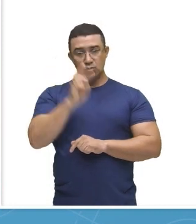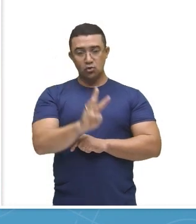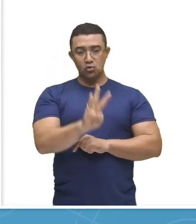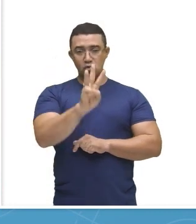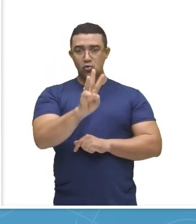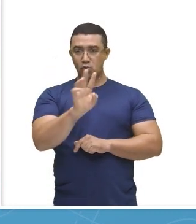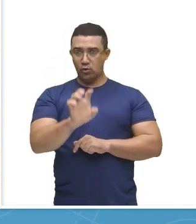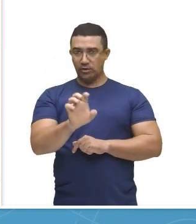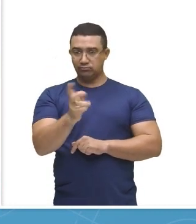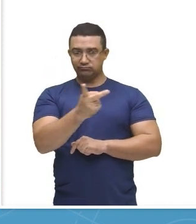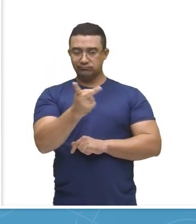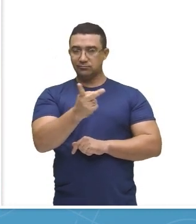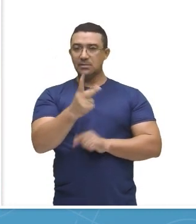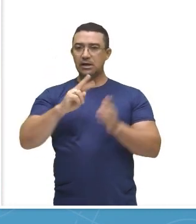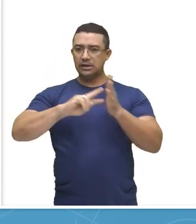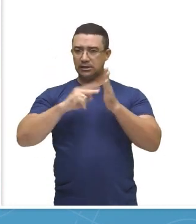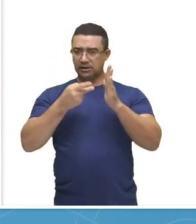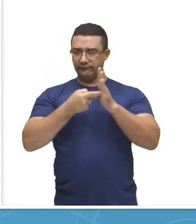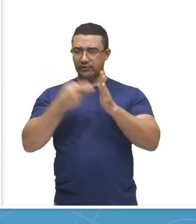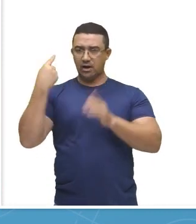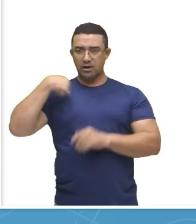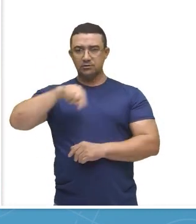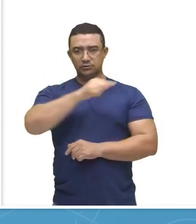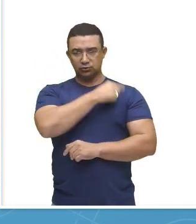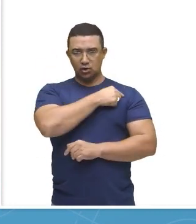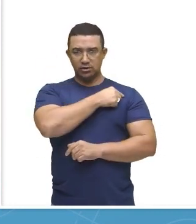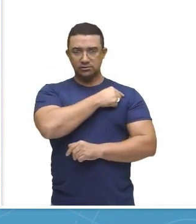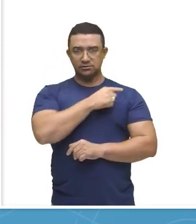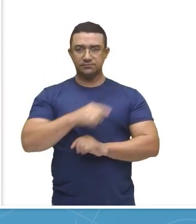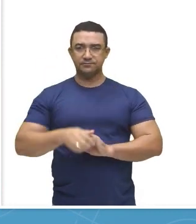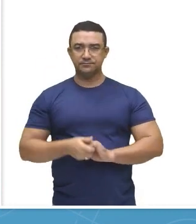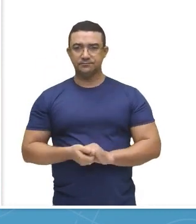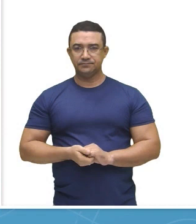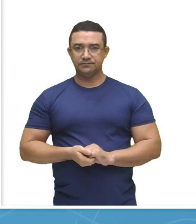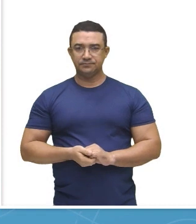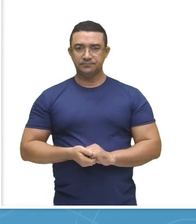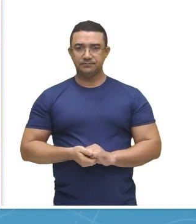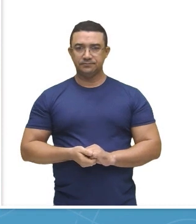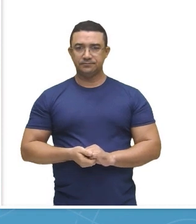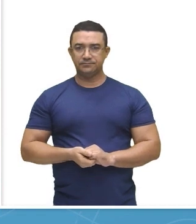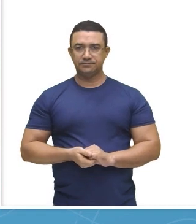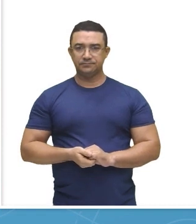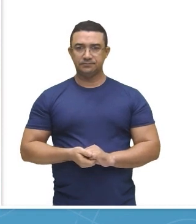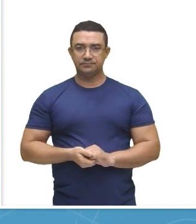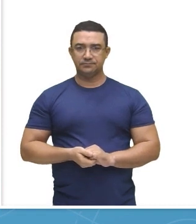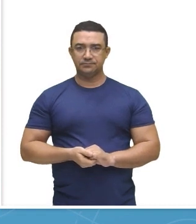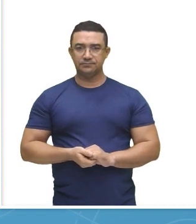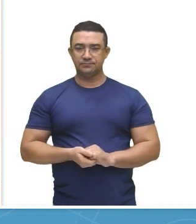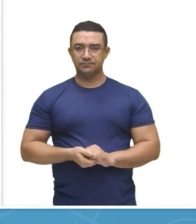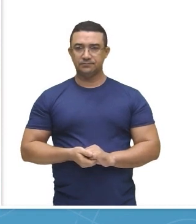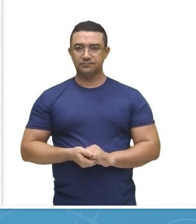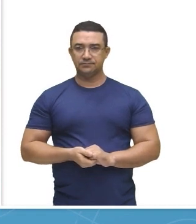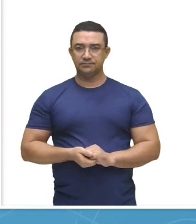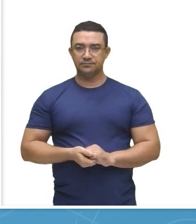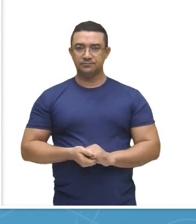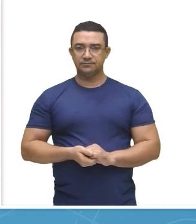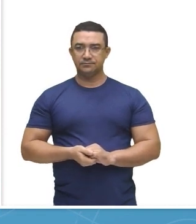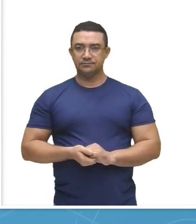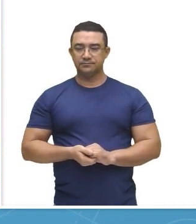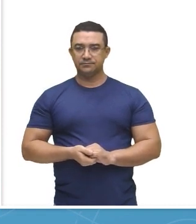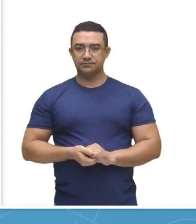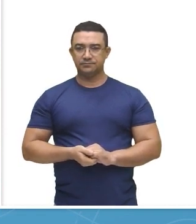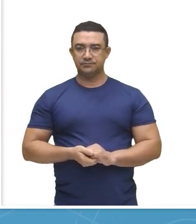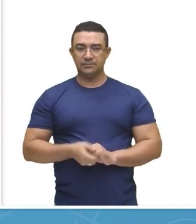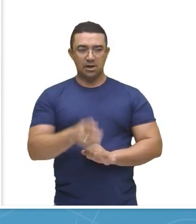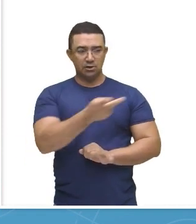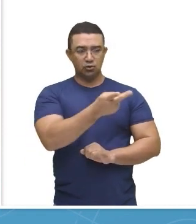tá? Nós, ou então se fosse, caso seria they também, aqui nós. É o sujeito, elas que vão praticar a ação. Então,